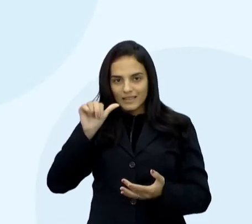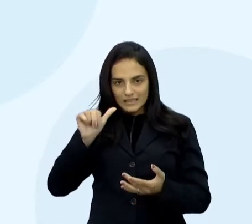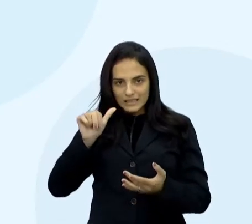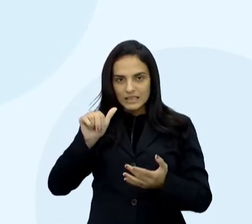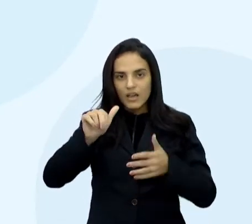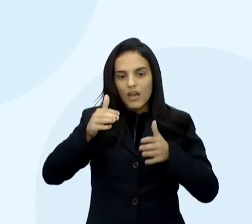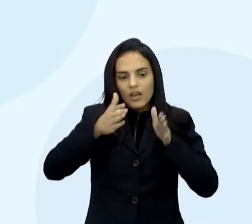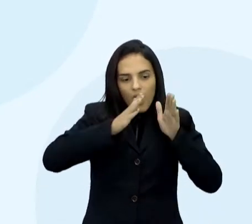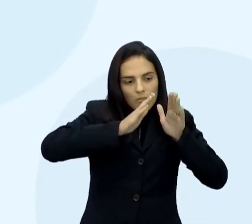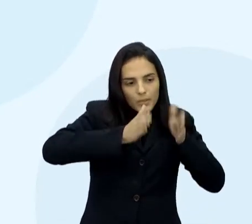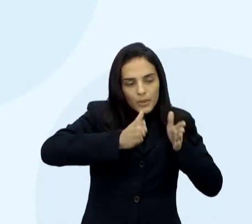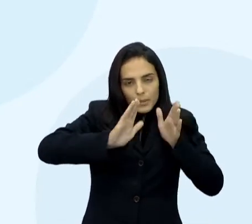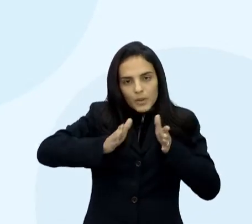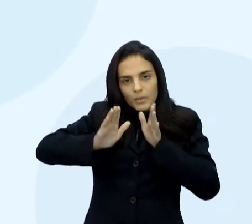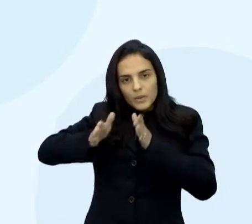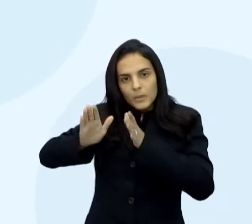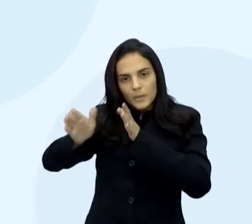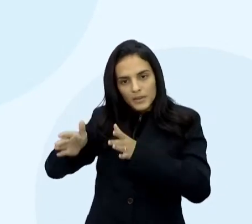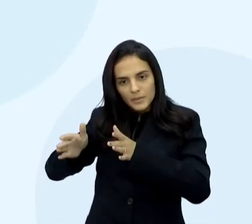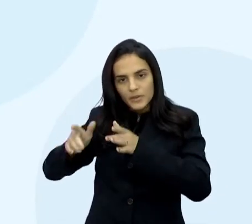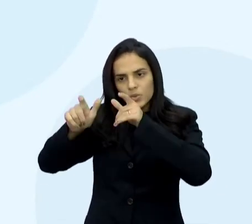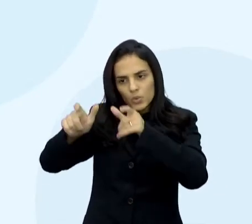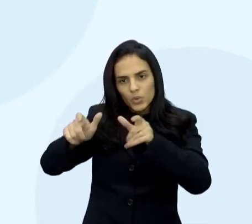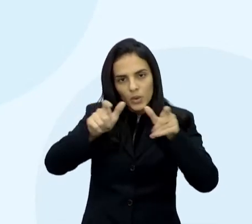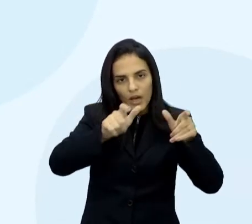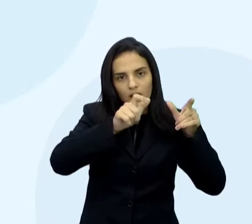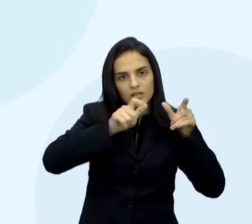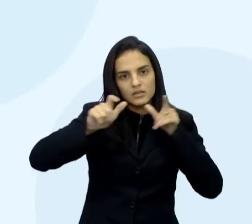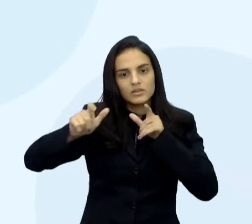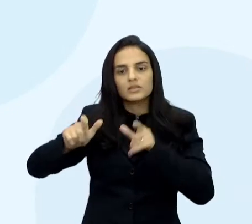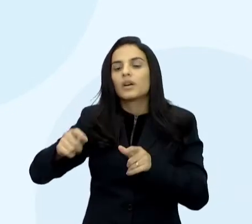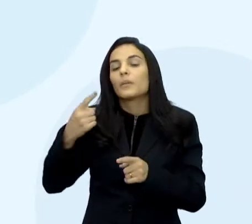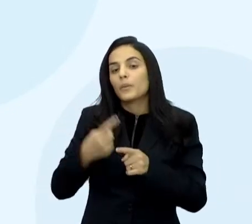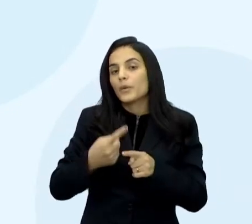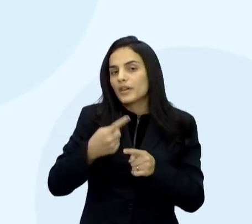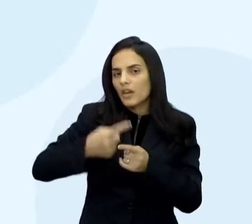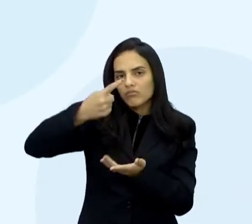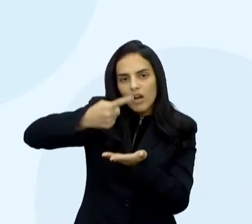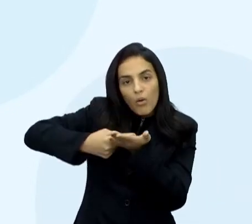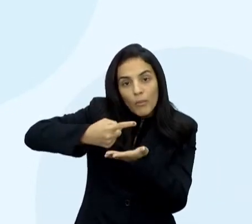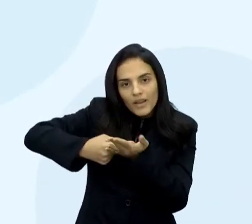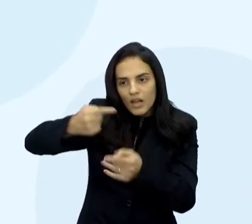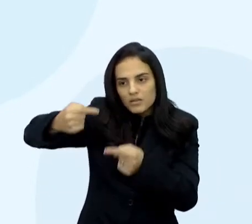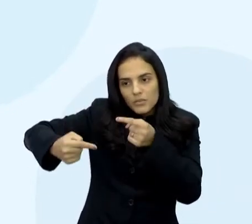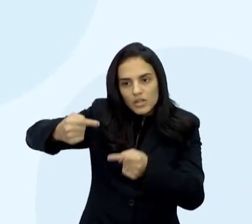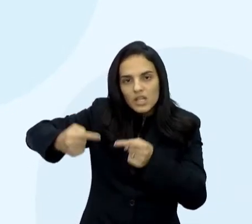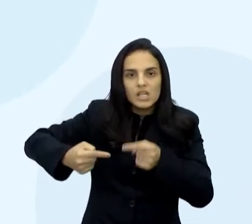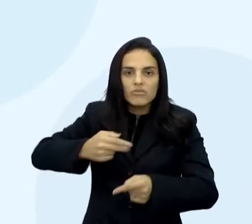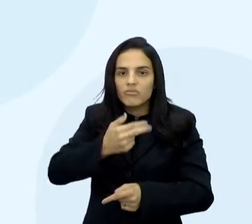territoriais que são separadas desta maneira por conta de acordos políticos,